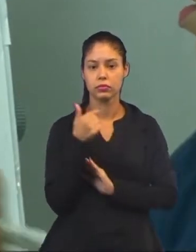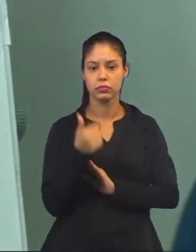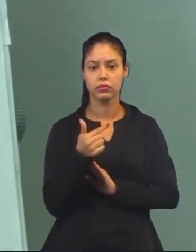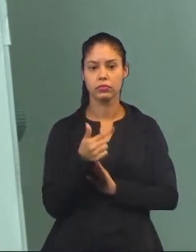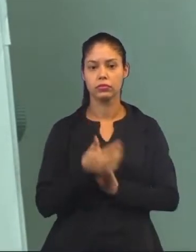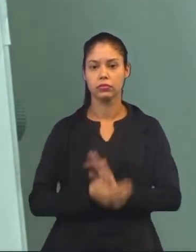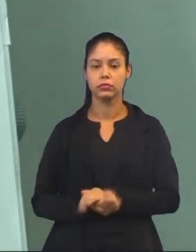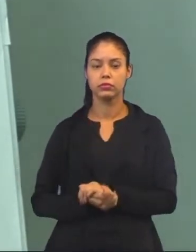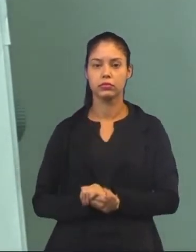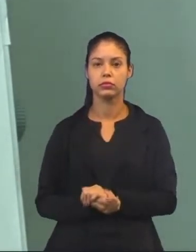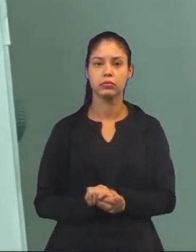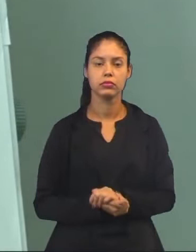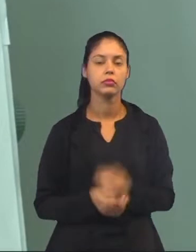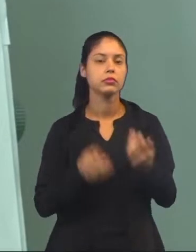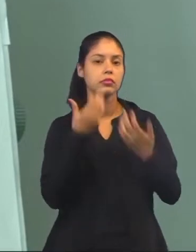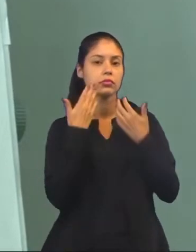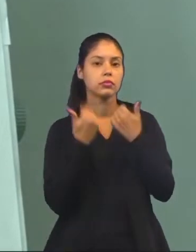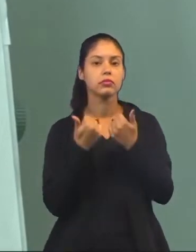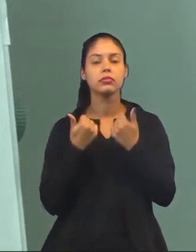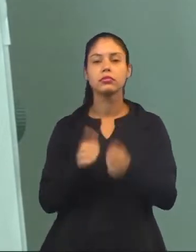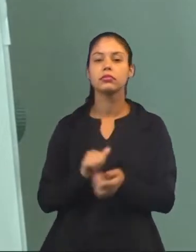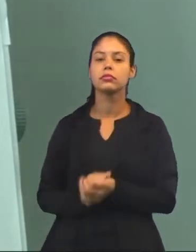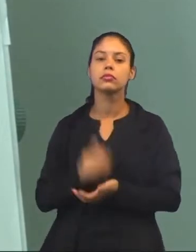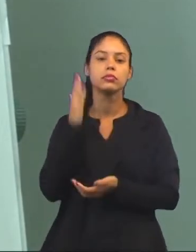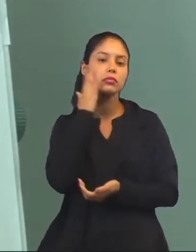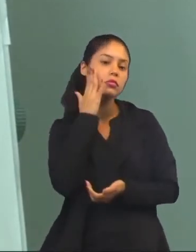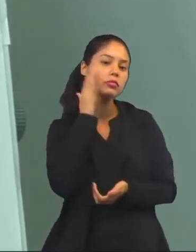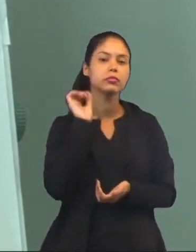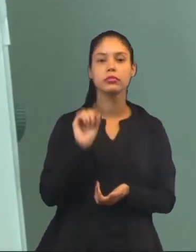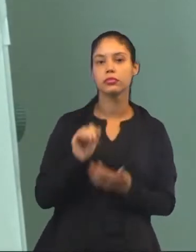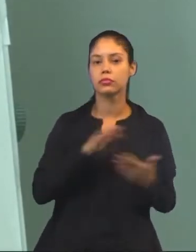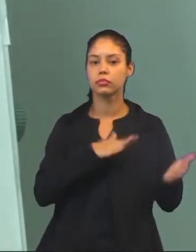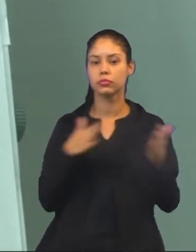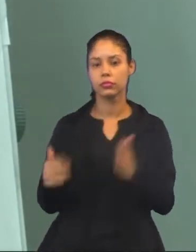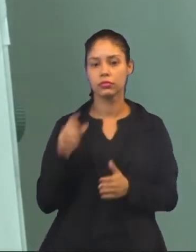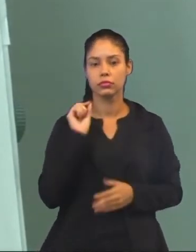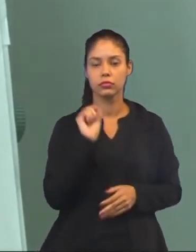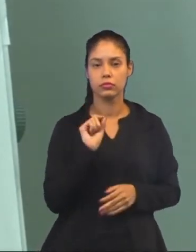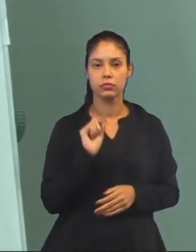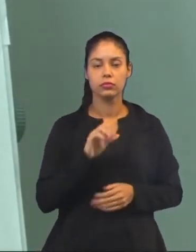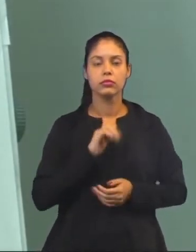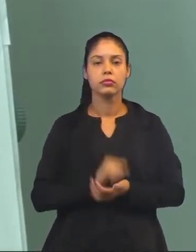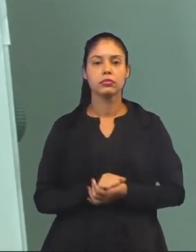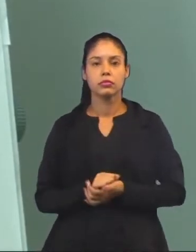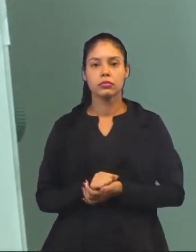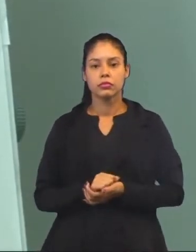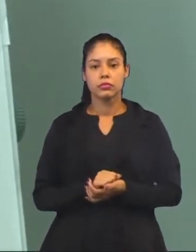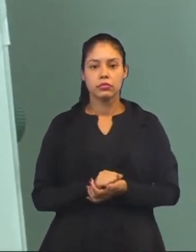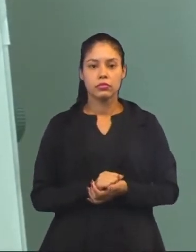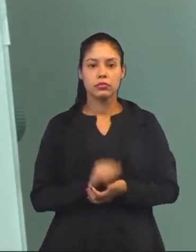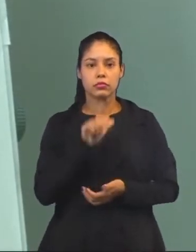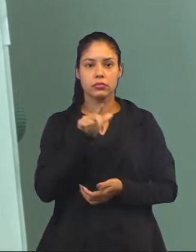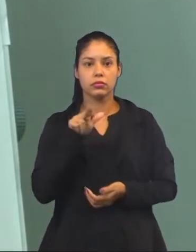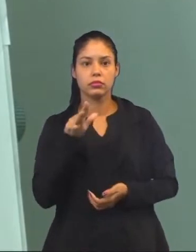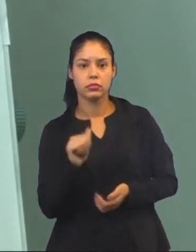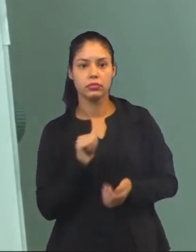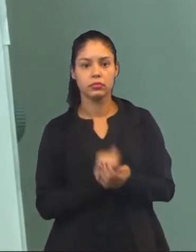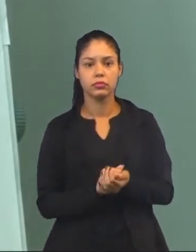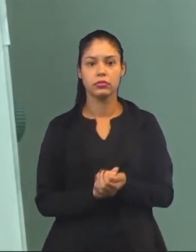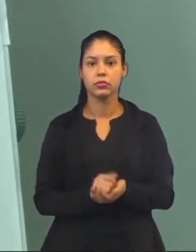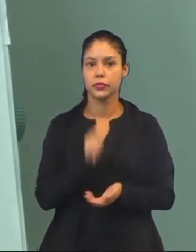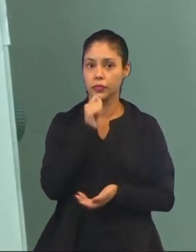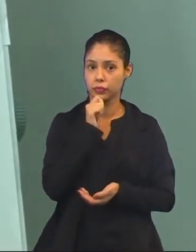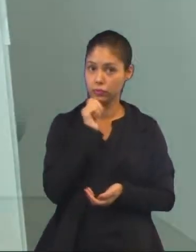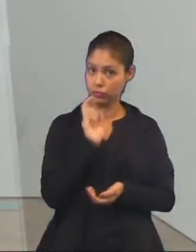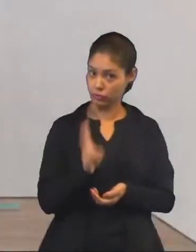só, 2. Muito bem. Então, eu entendo a partir disso o quê? Eu entendo que a Lúcia